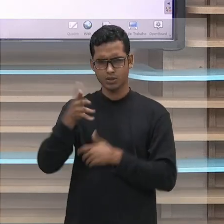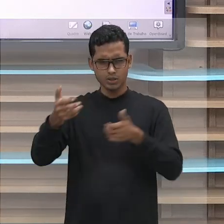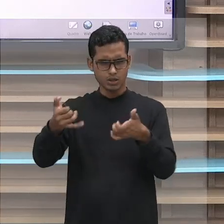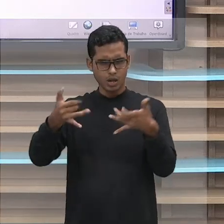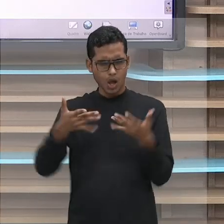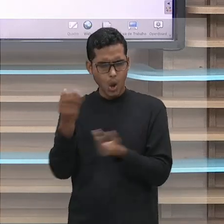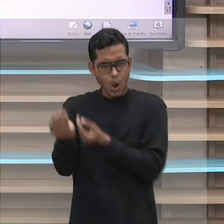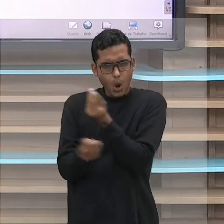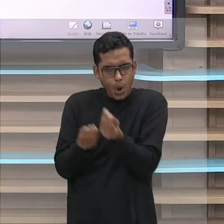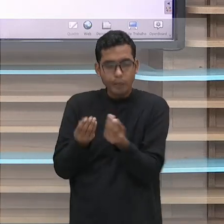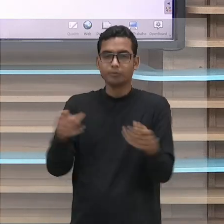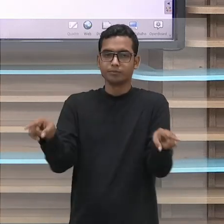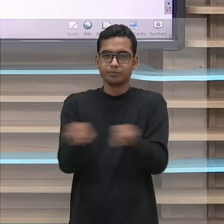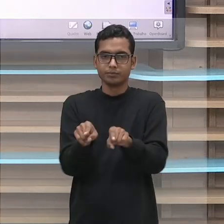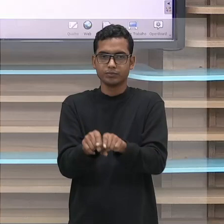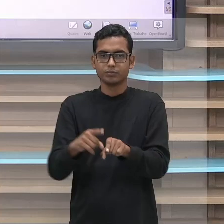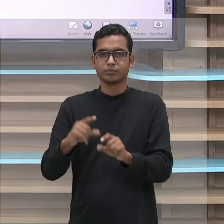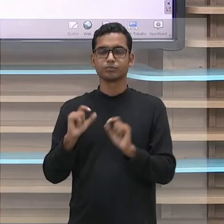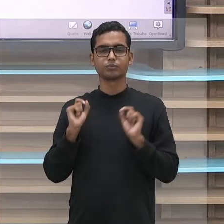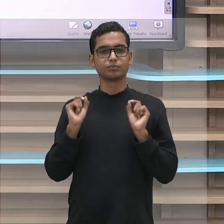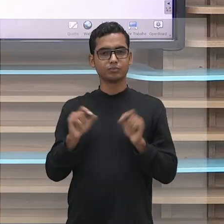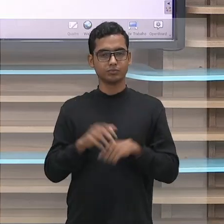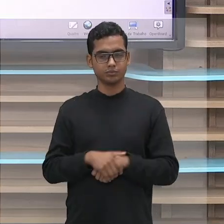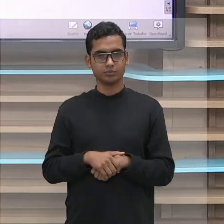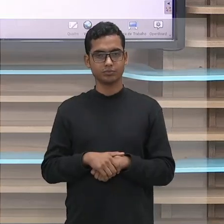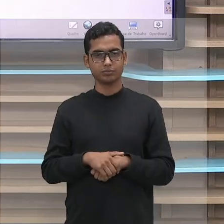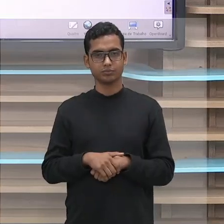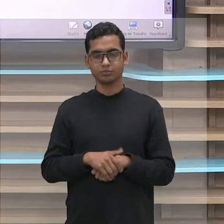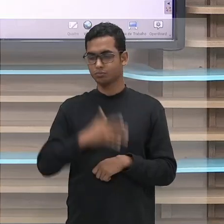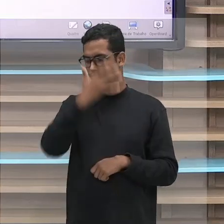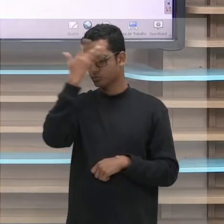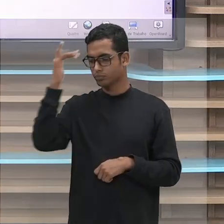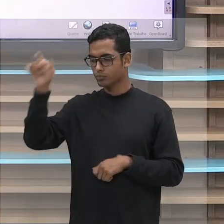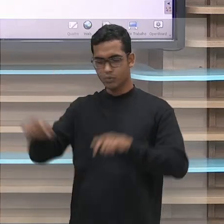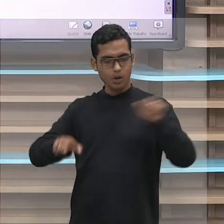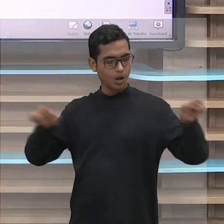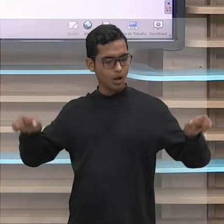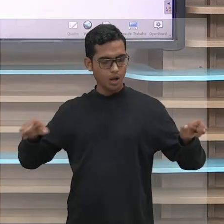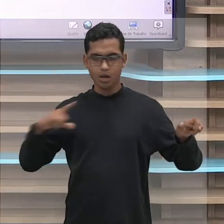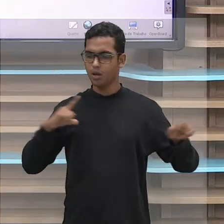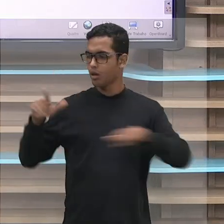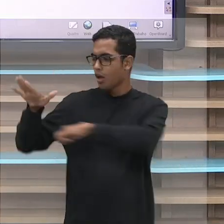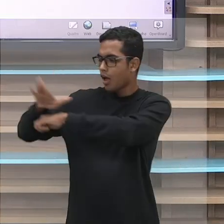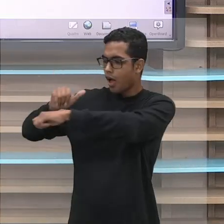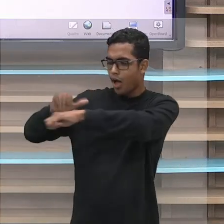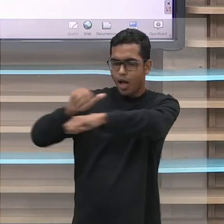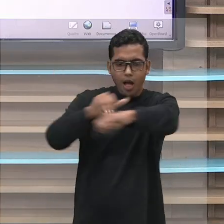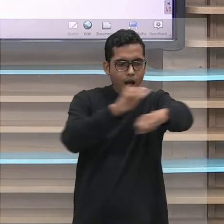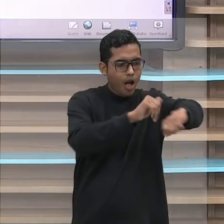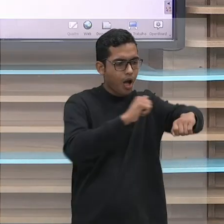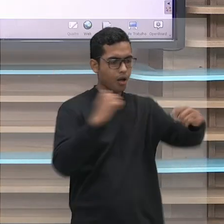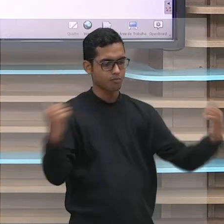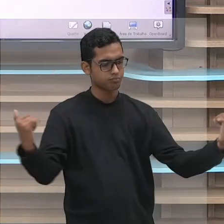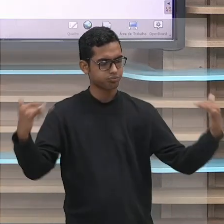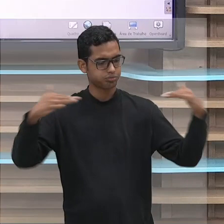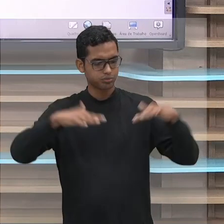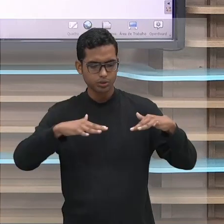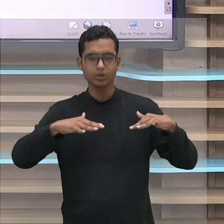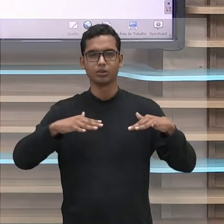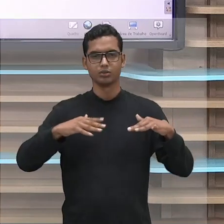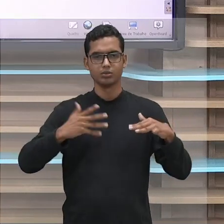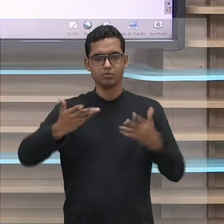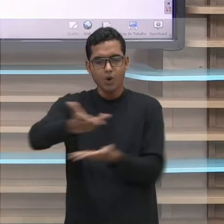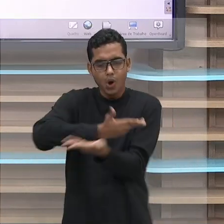essas performances que aconteciam, o público era convidado a participar. O público interagia. Antes, a arte ficava o